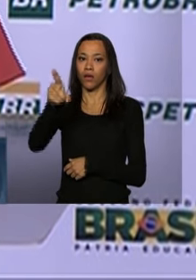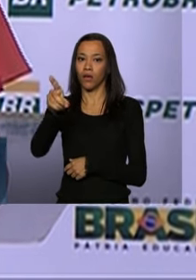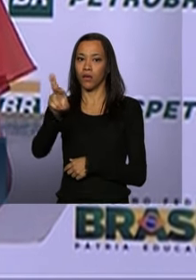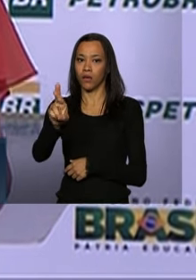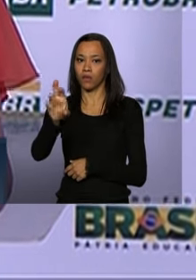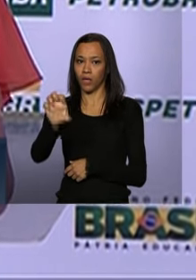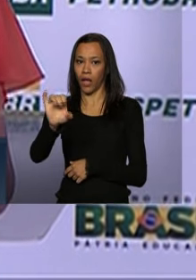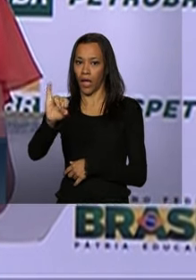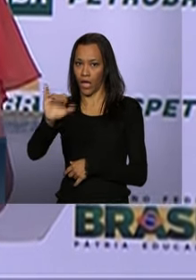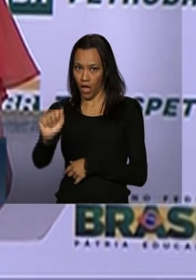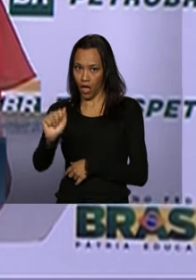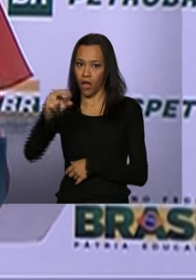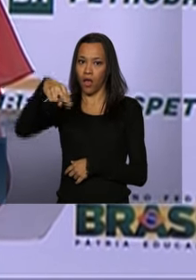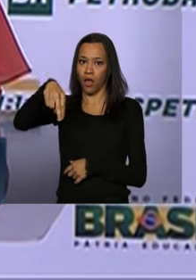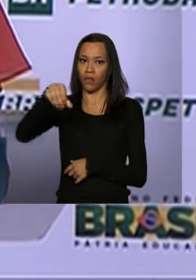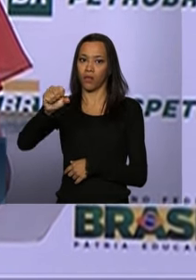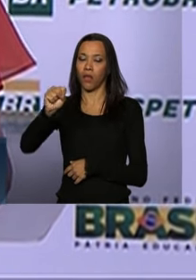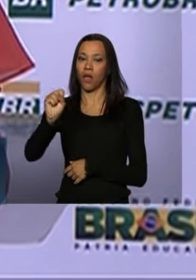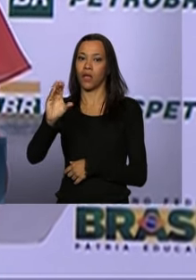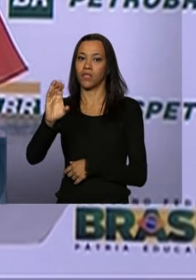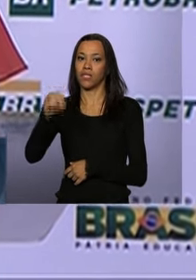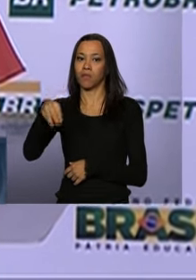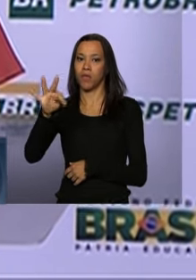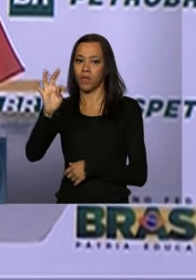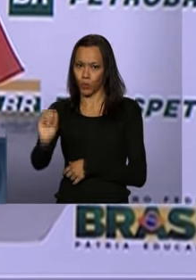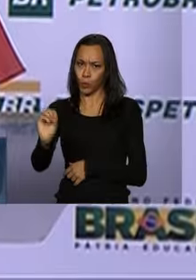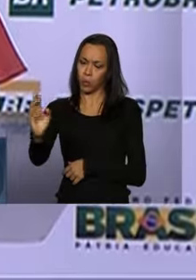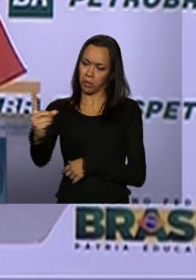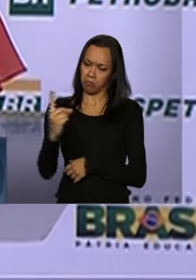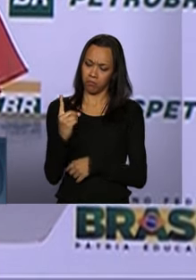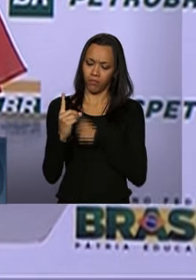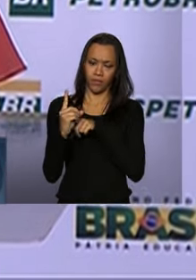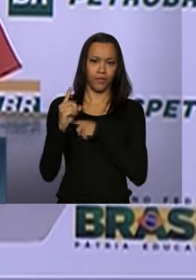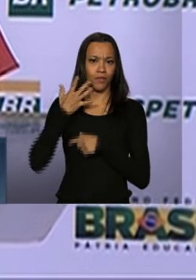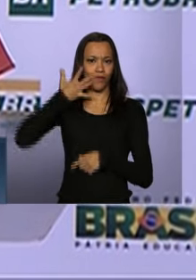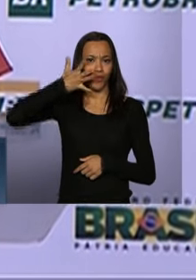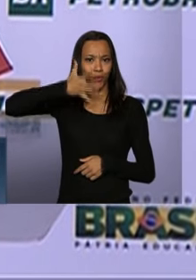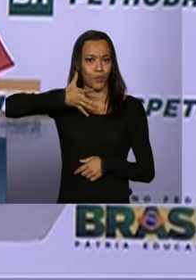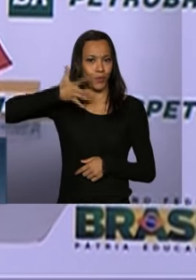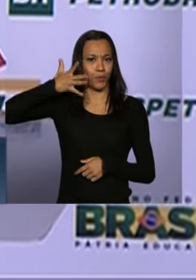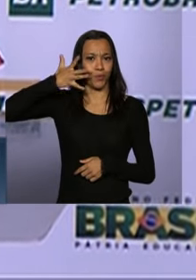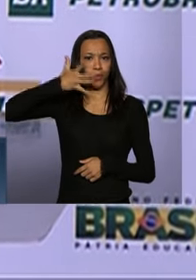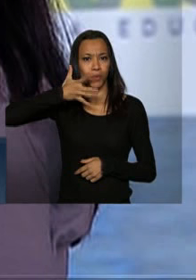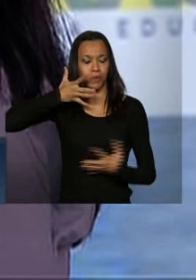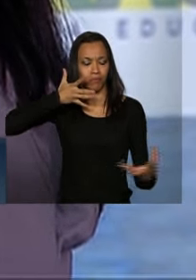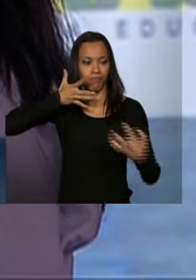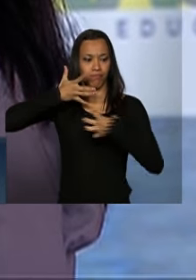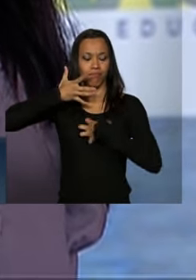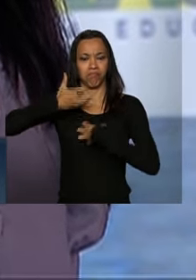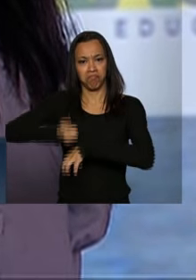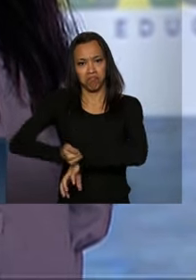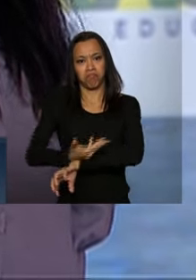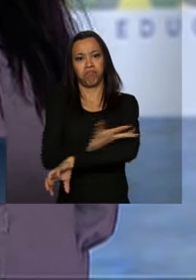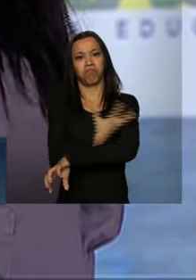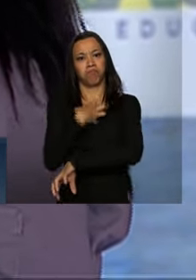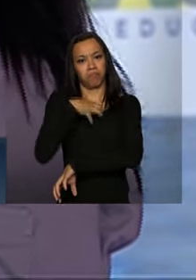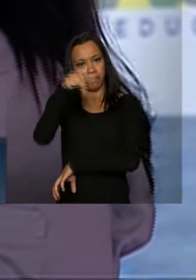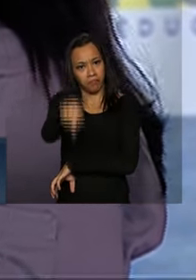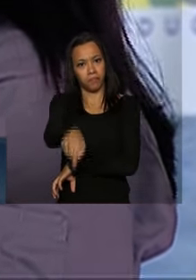a Andréia Nascimento, que fez um discurso muito comovente e lúcido aqui